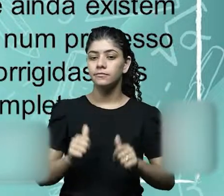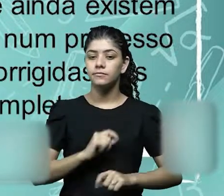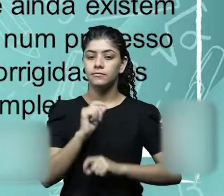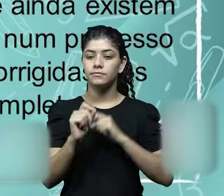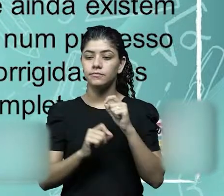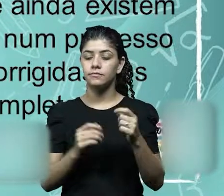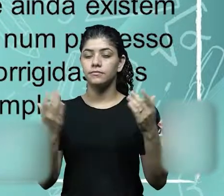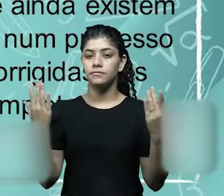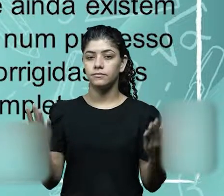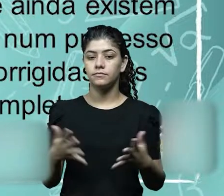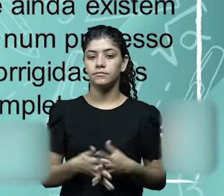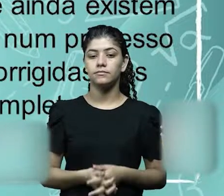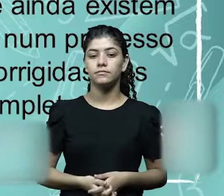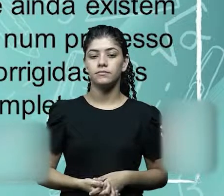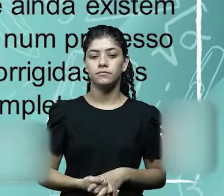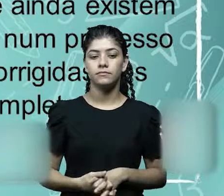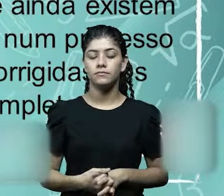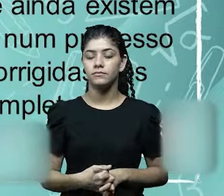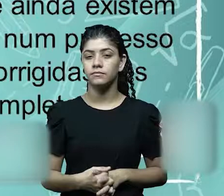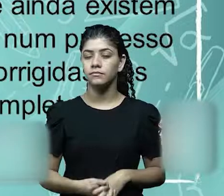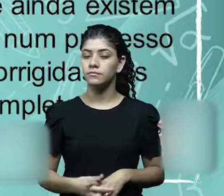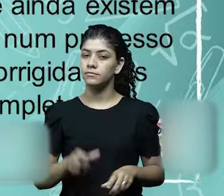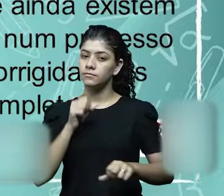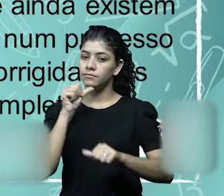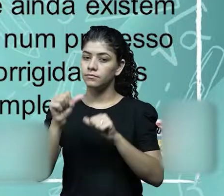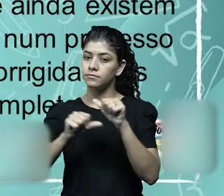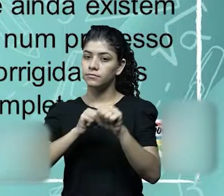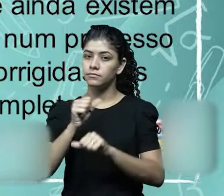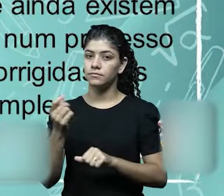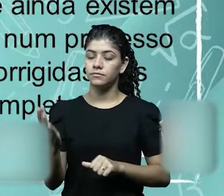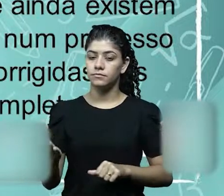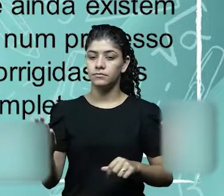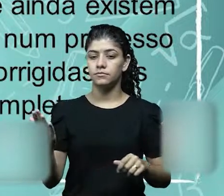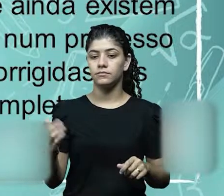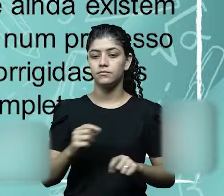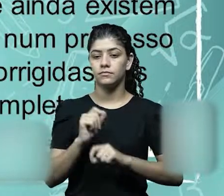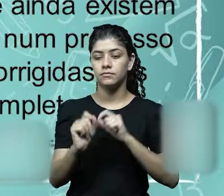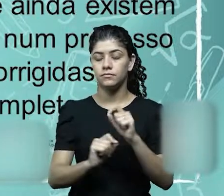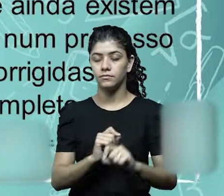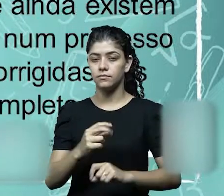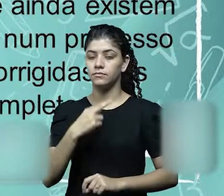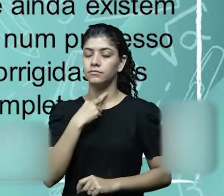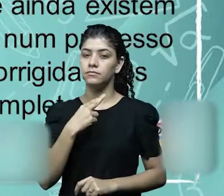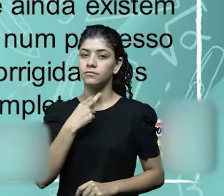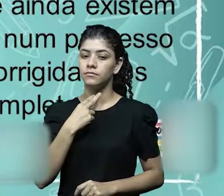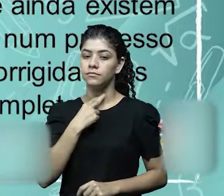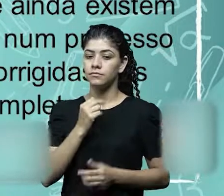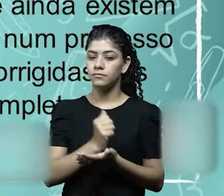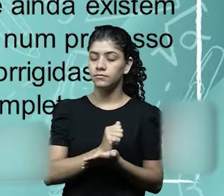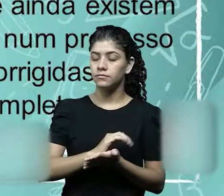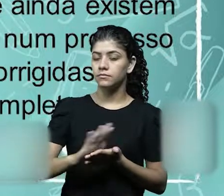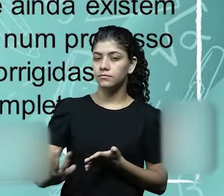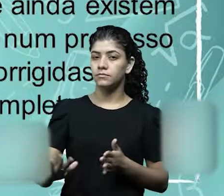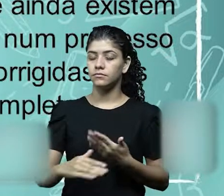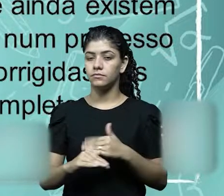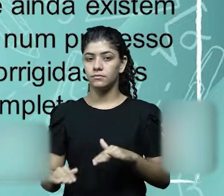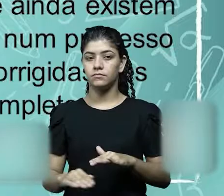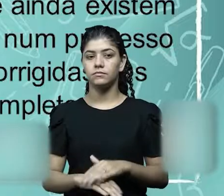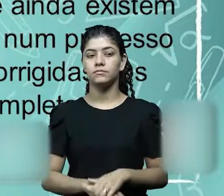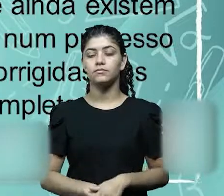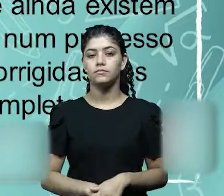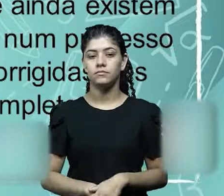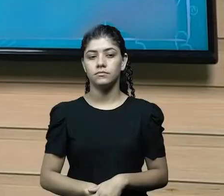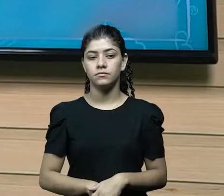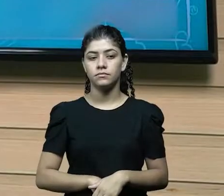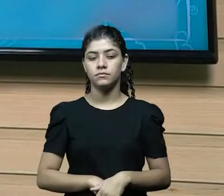mensuração são minimizadas, balanceados ou corrigidos. Os erros aleatórios jamais podem ser eliminados por